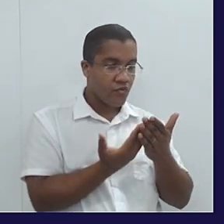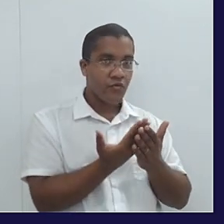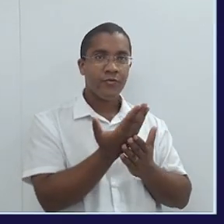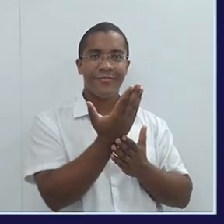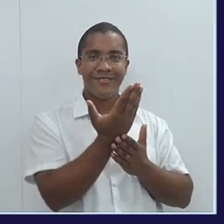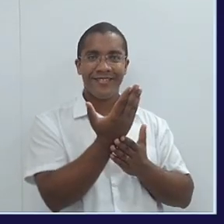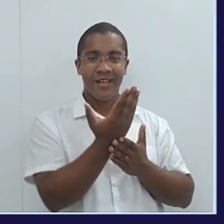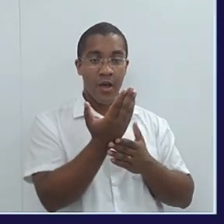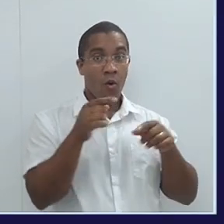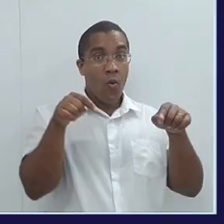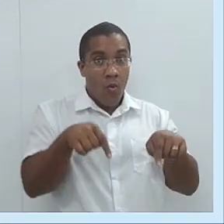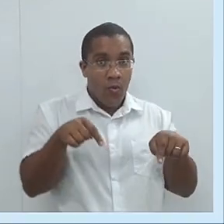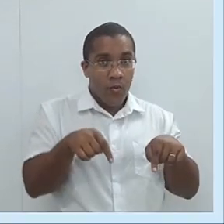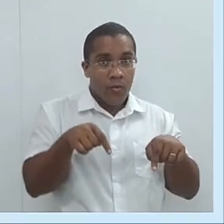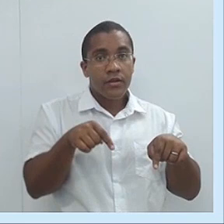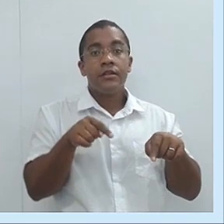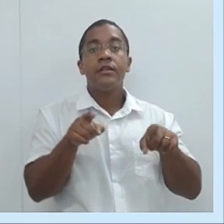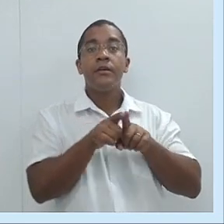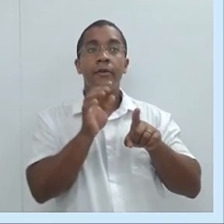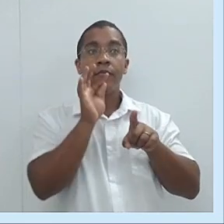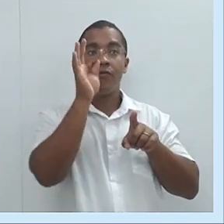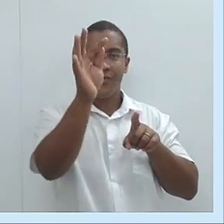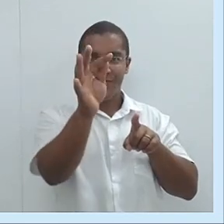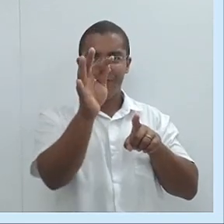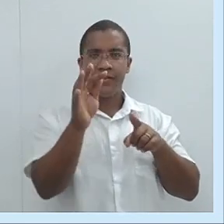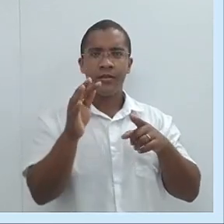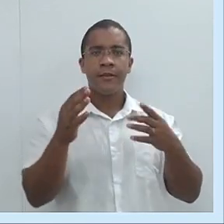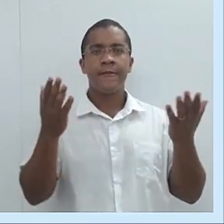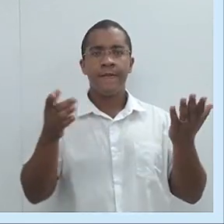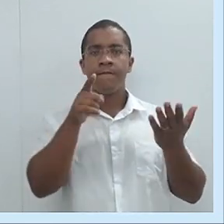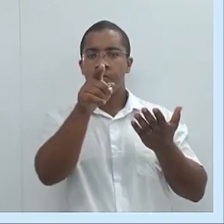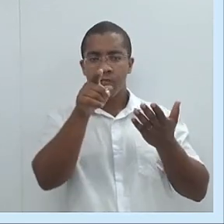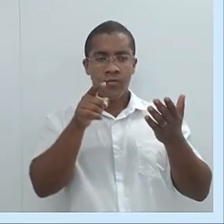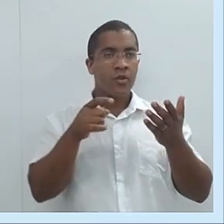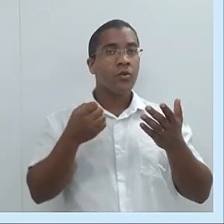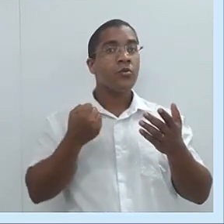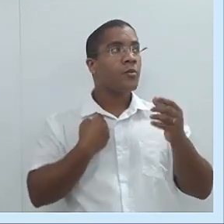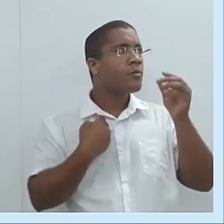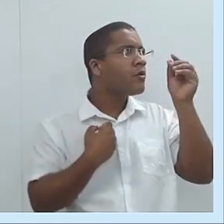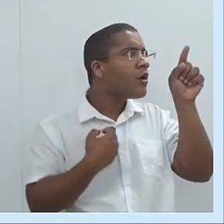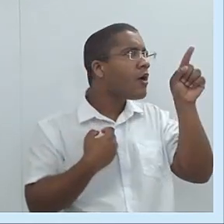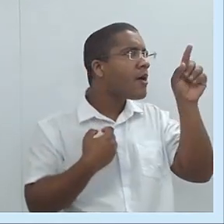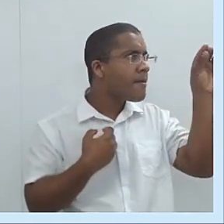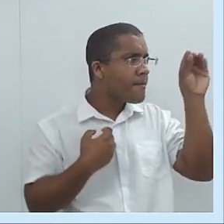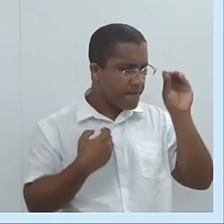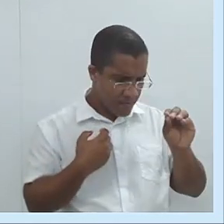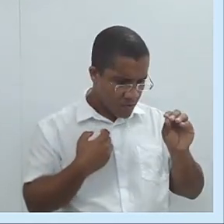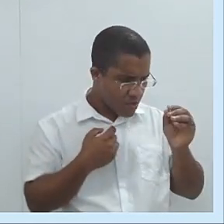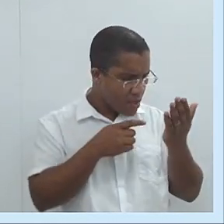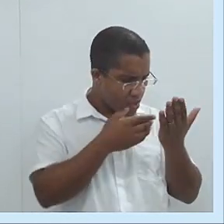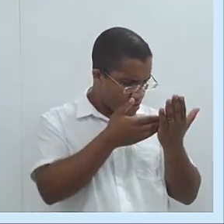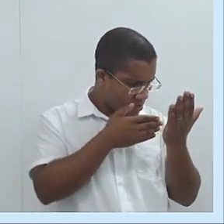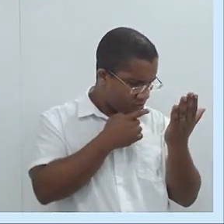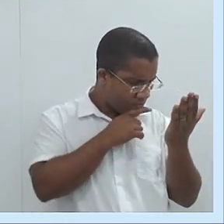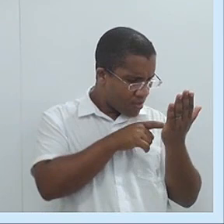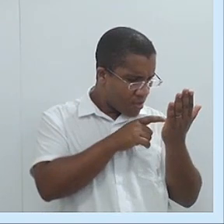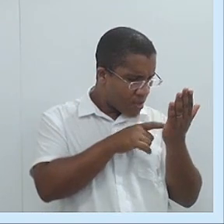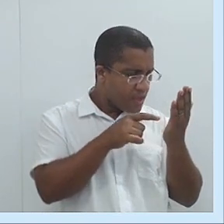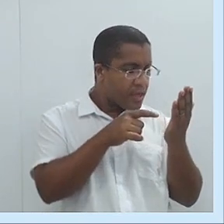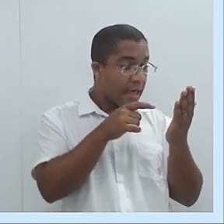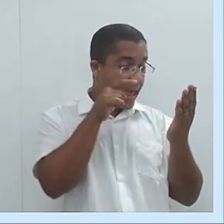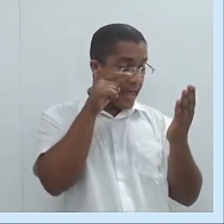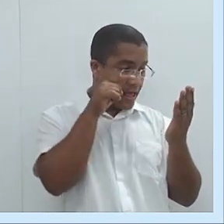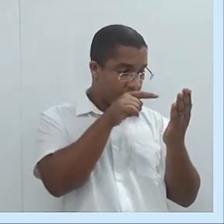anterior e a data atual. E daí o que é que eu vou fazer? Você vai pegar aqueles dois números, vai subtrair e você